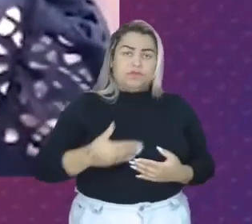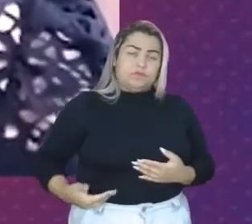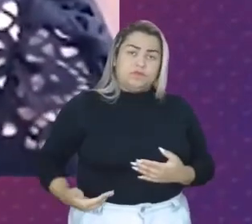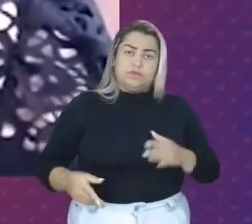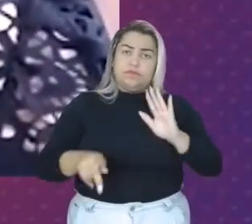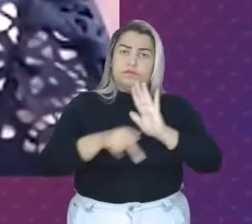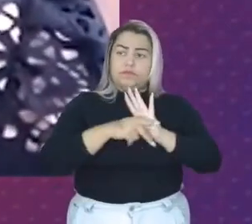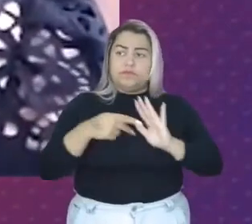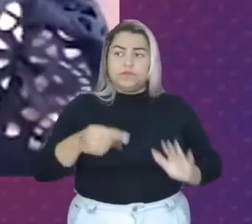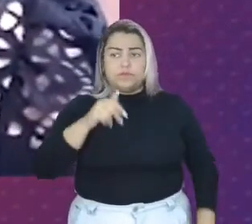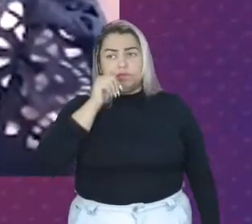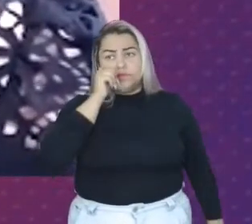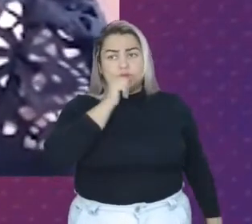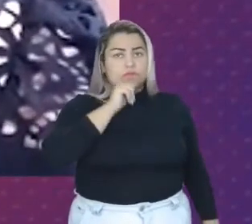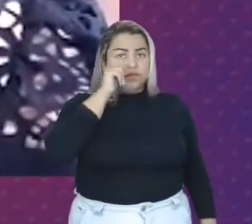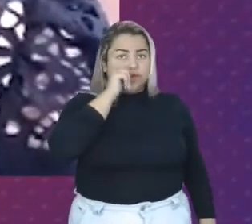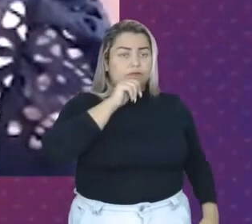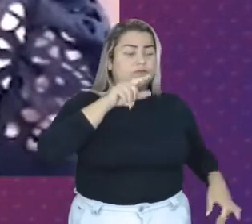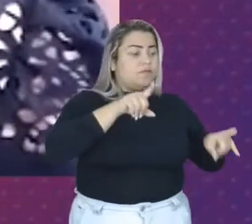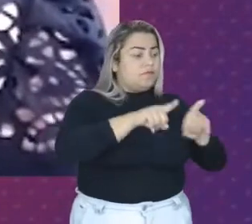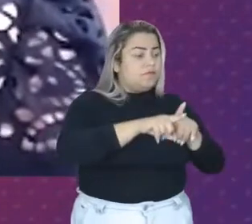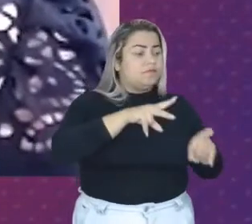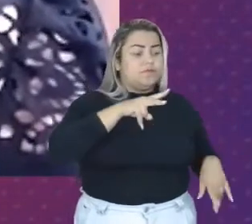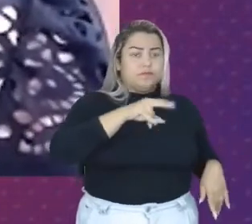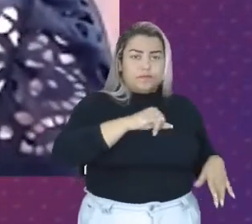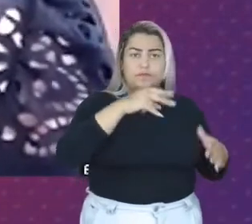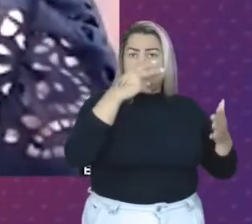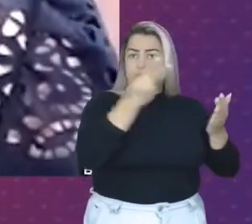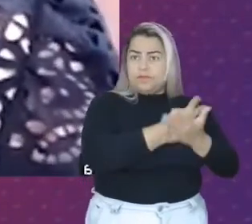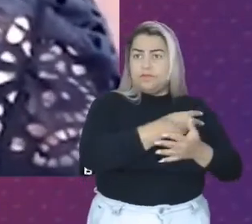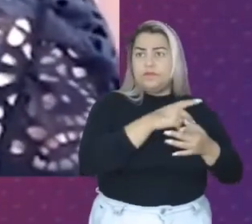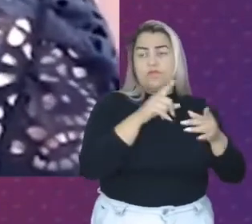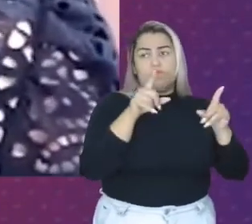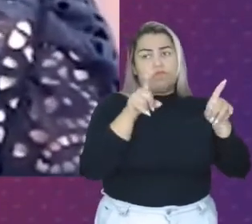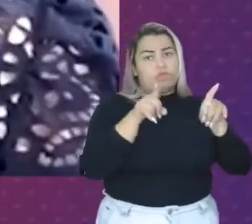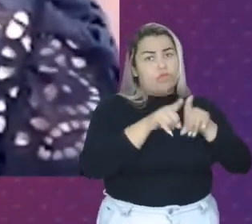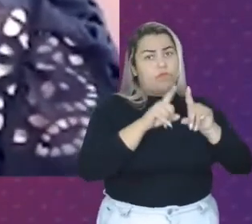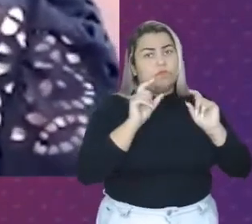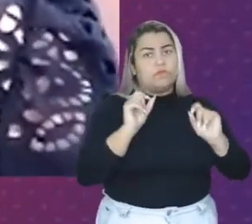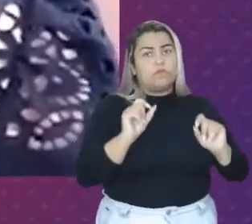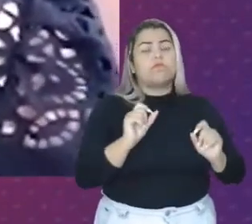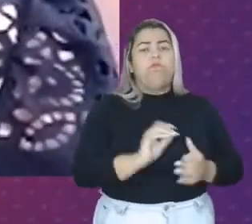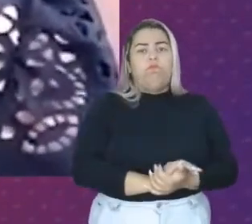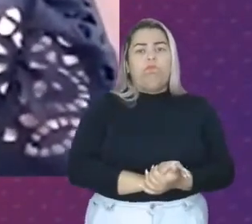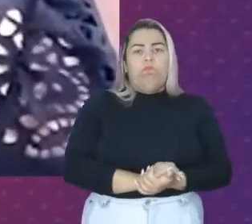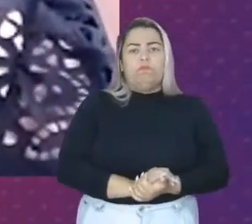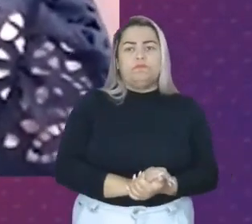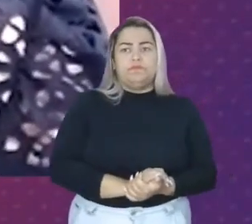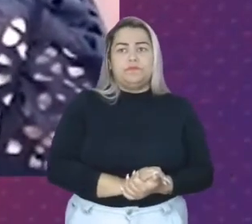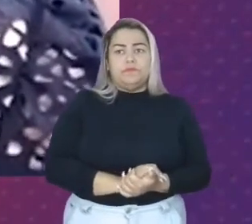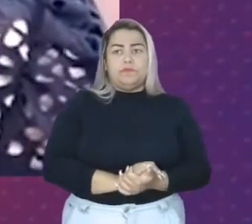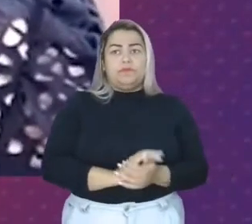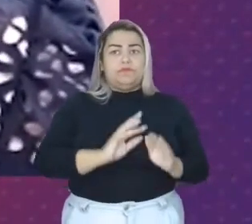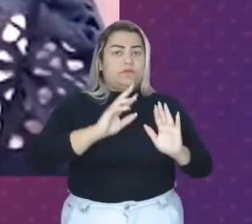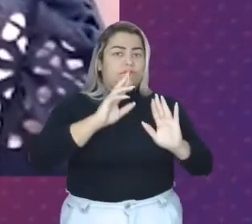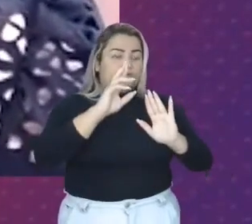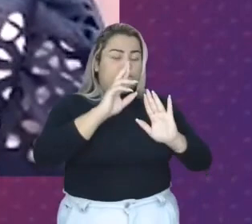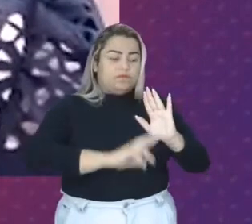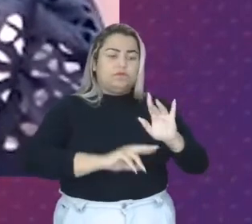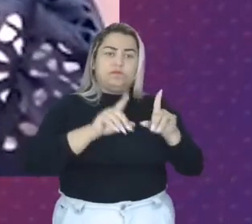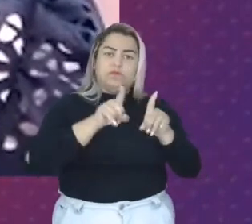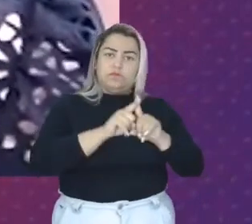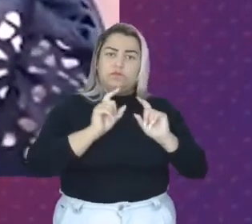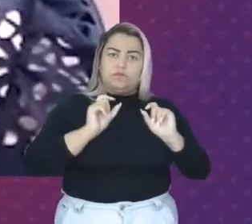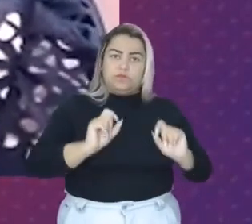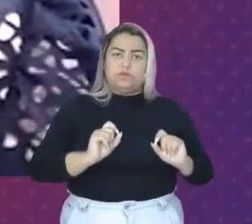trabalho, ela vai nos remeter a uma situação que nós vivemos recentemente com a reforma trabalhista, que